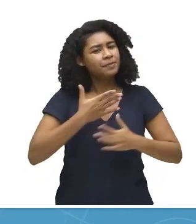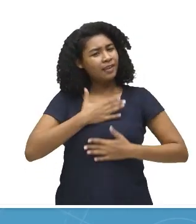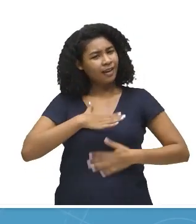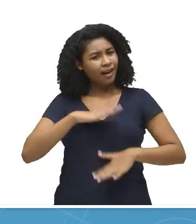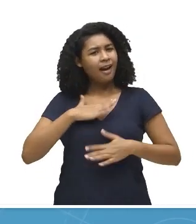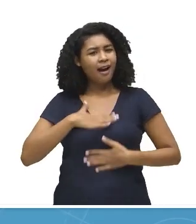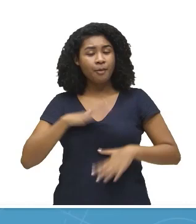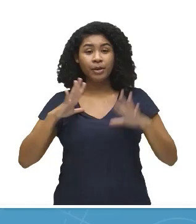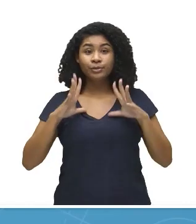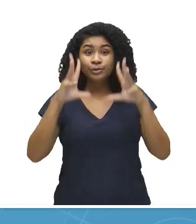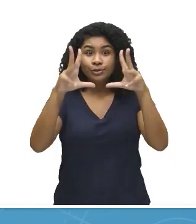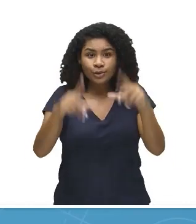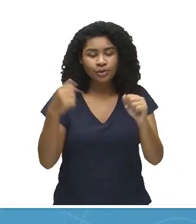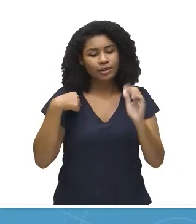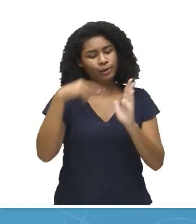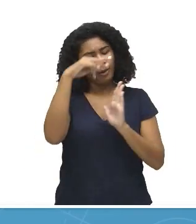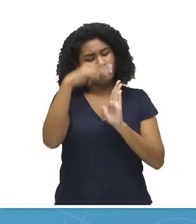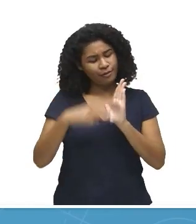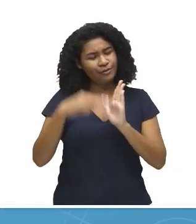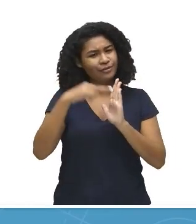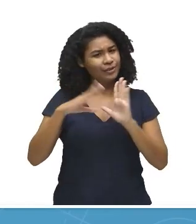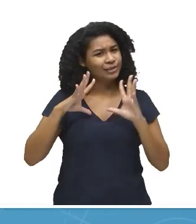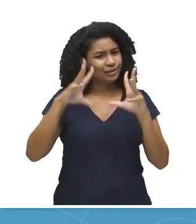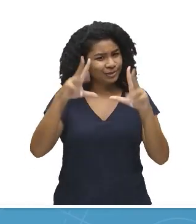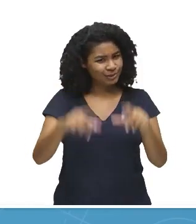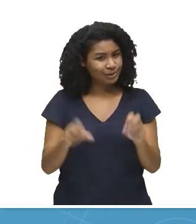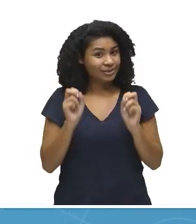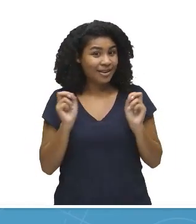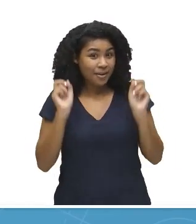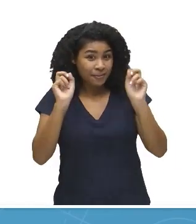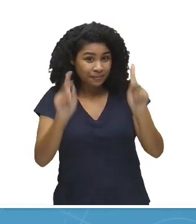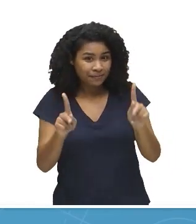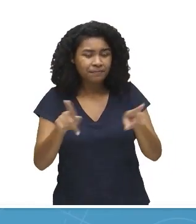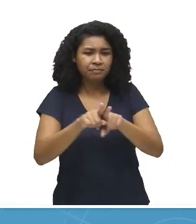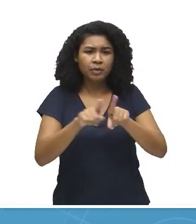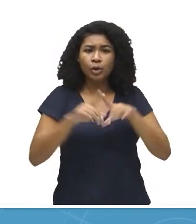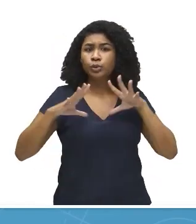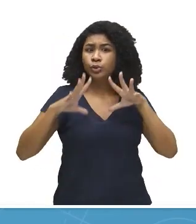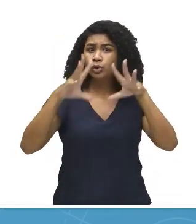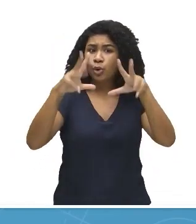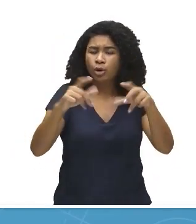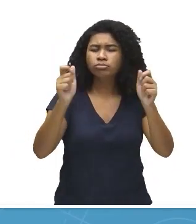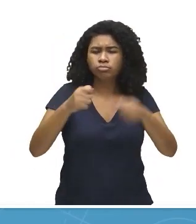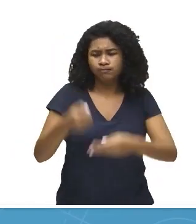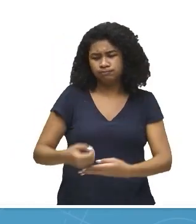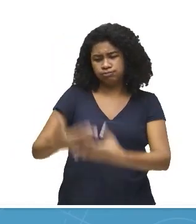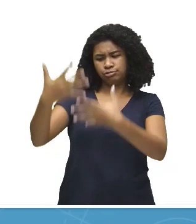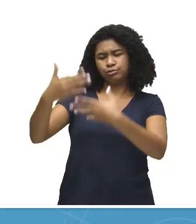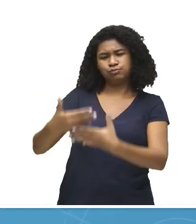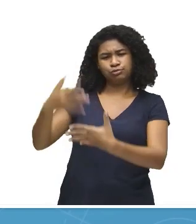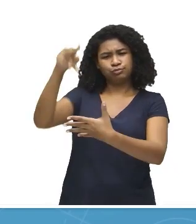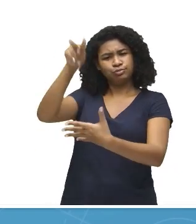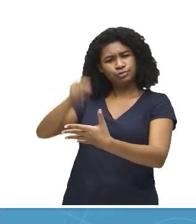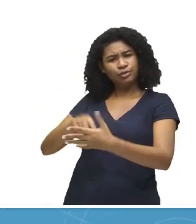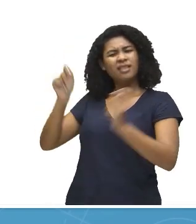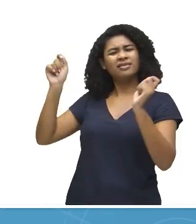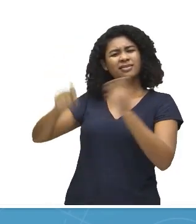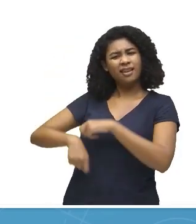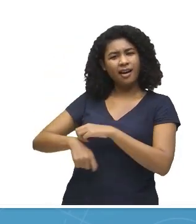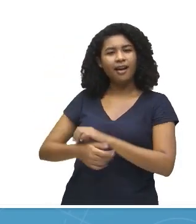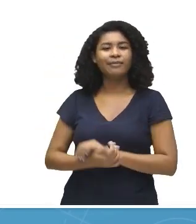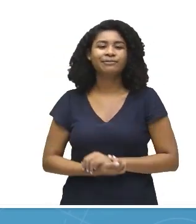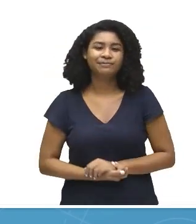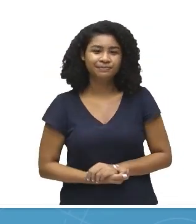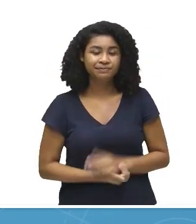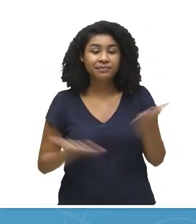também estão aí acompanhando as respostas de vocês aí pelo chat. Então, vamos aos comentários, né, da